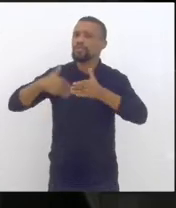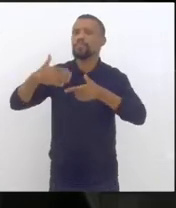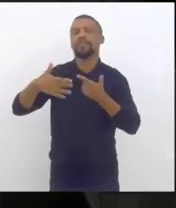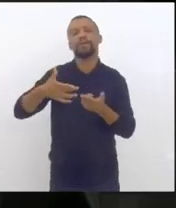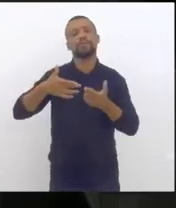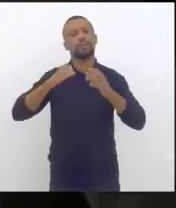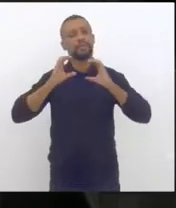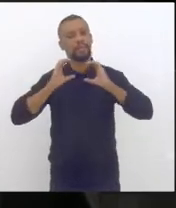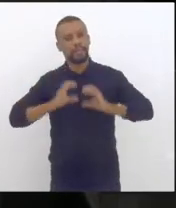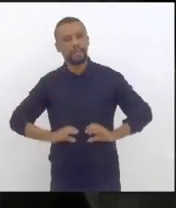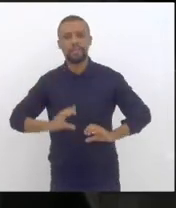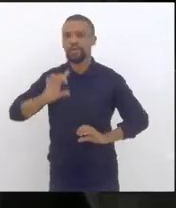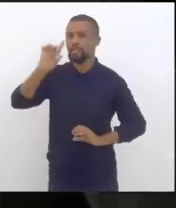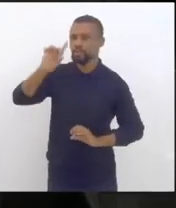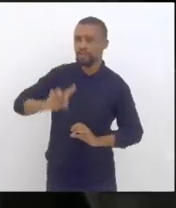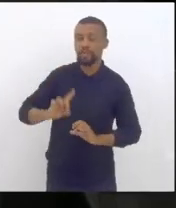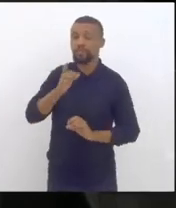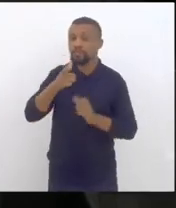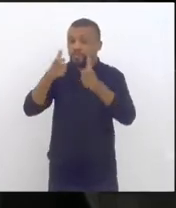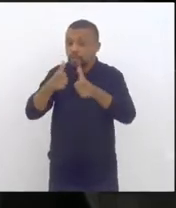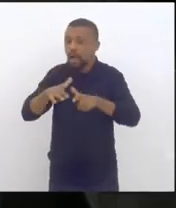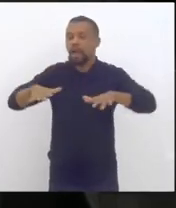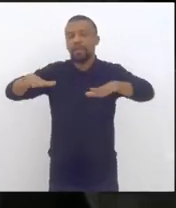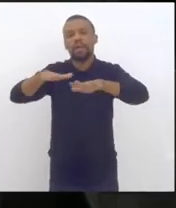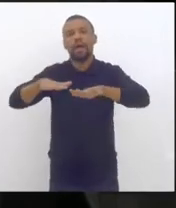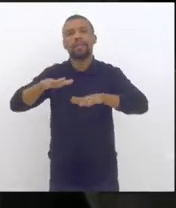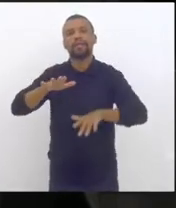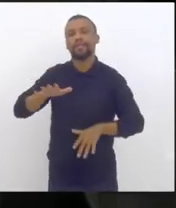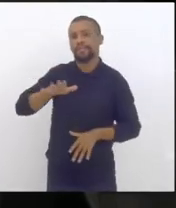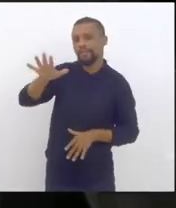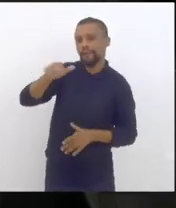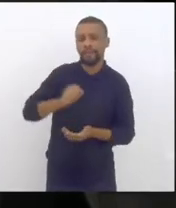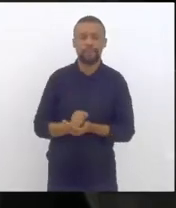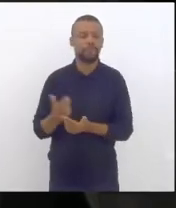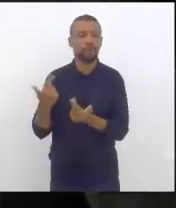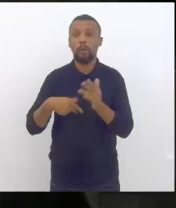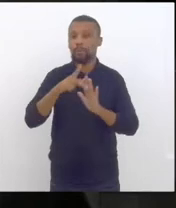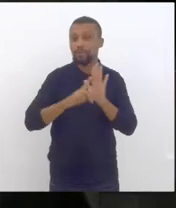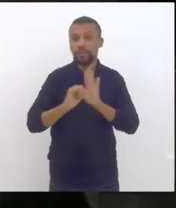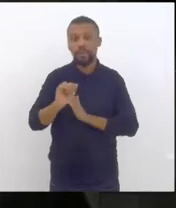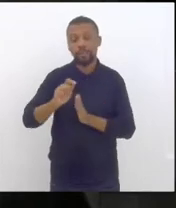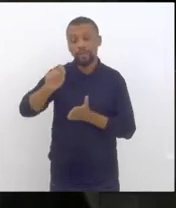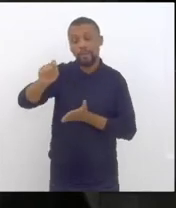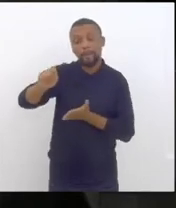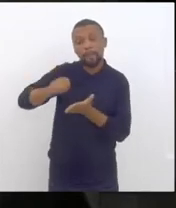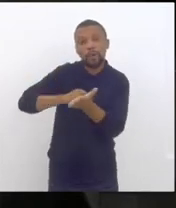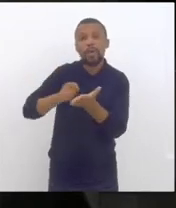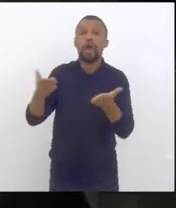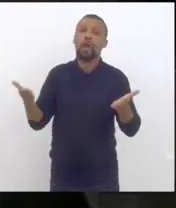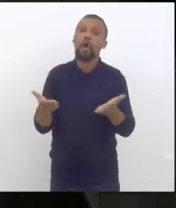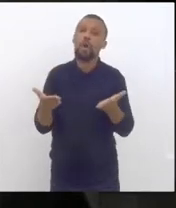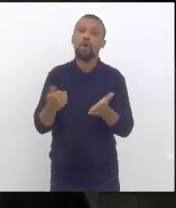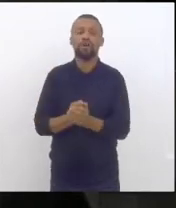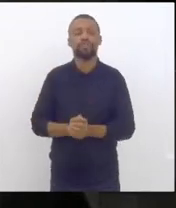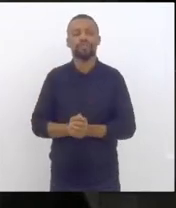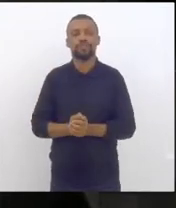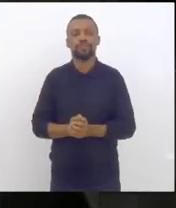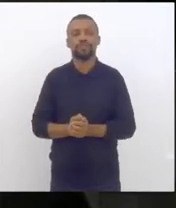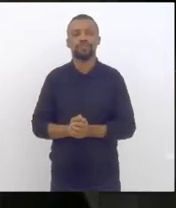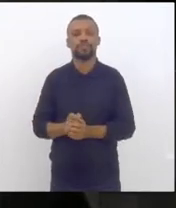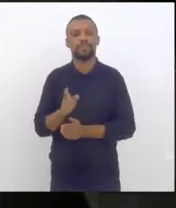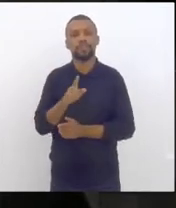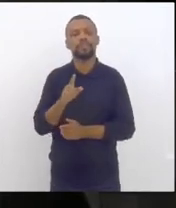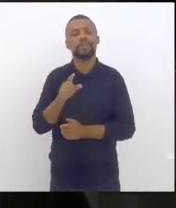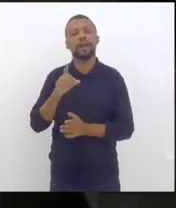e cidadania direito em territórios de favela é o caso da lei que protocolo do projeto de lei que protocolei hoje que é produto